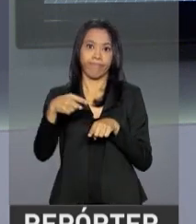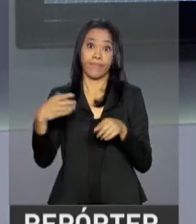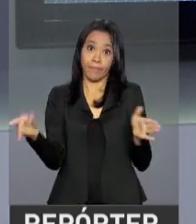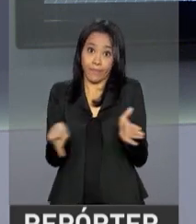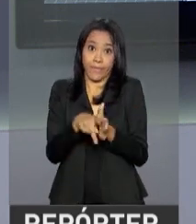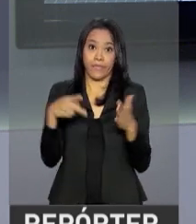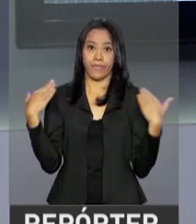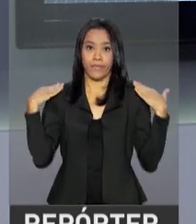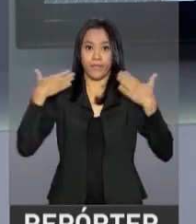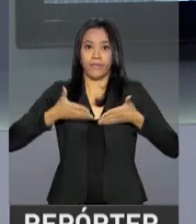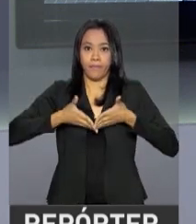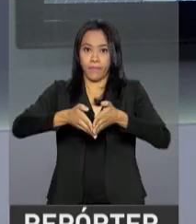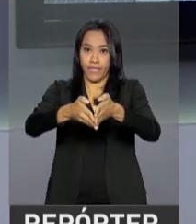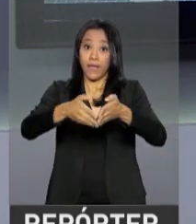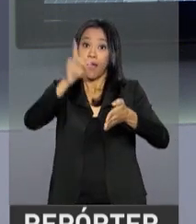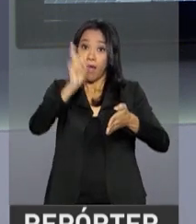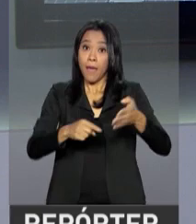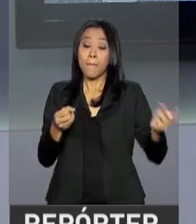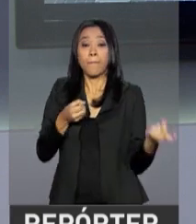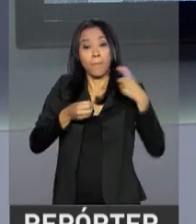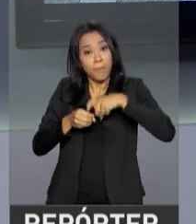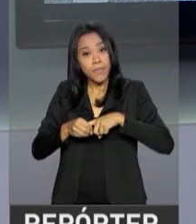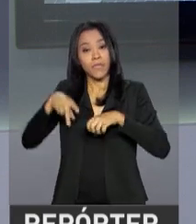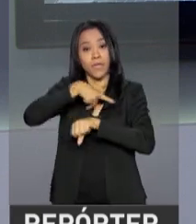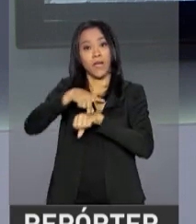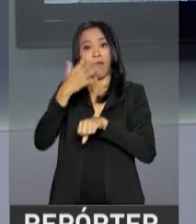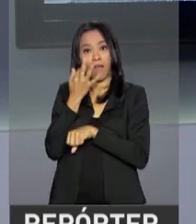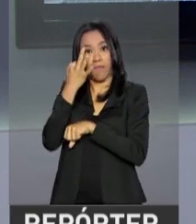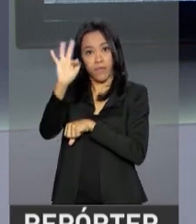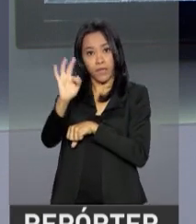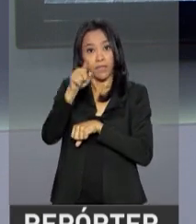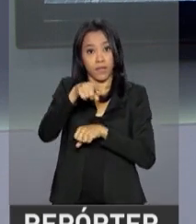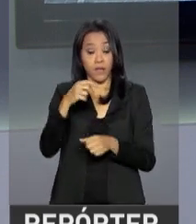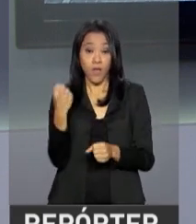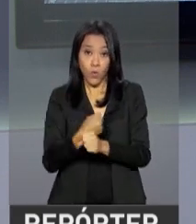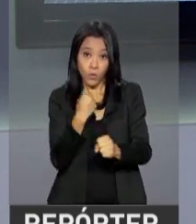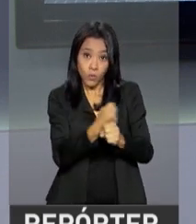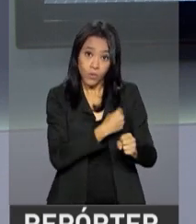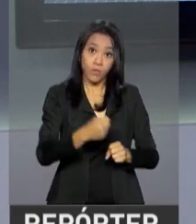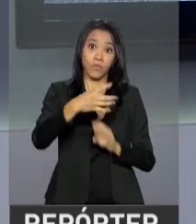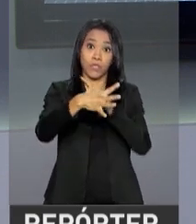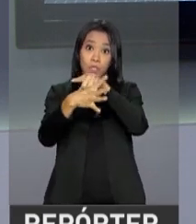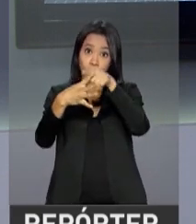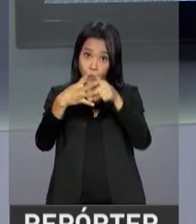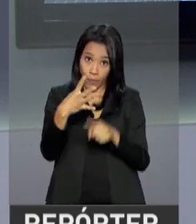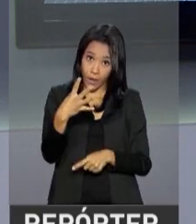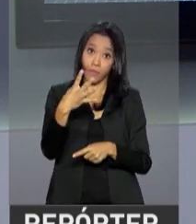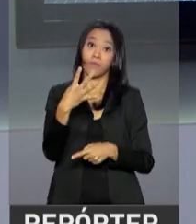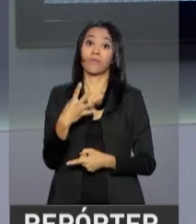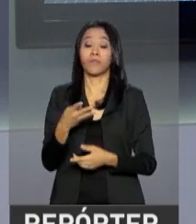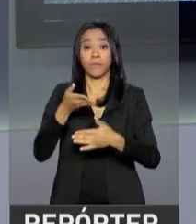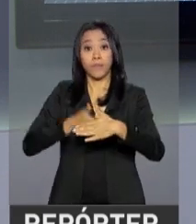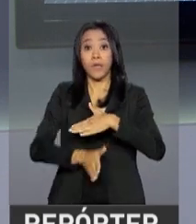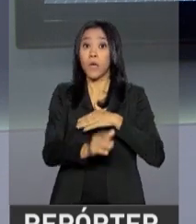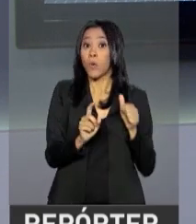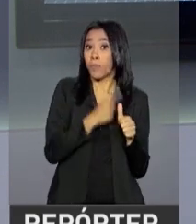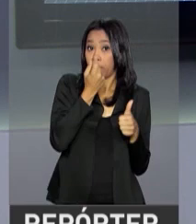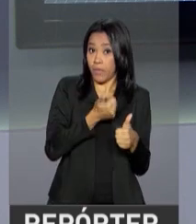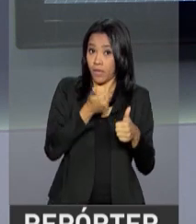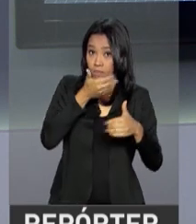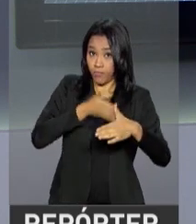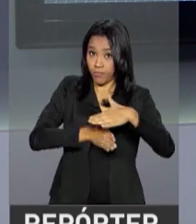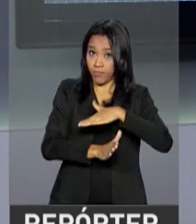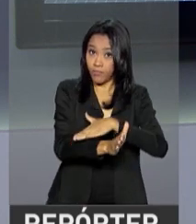Marinha. Realizado em parceria com a França, o programa prevê a construção de 4 submarinos convencionais, além do primeiro